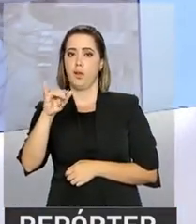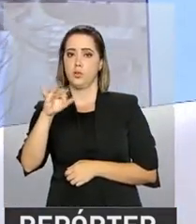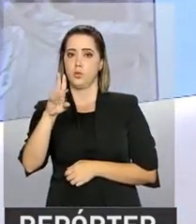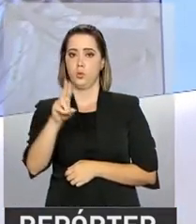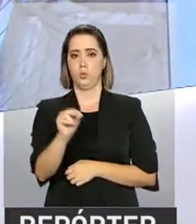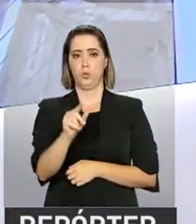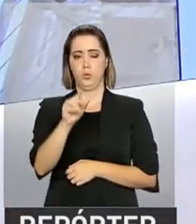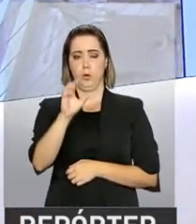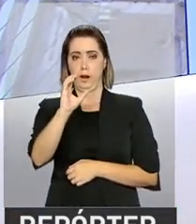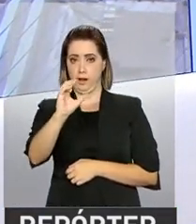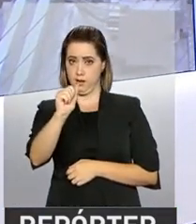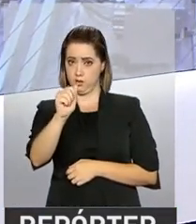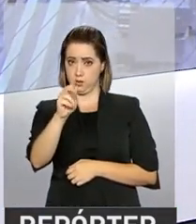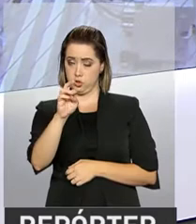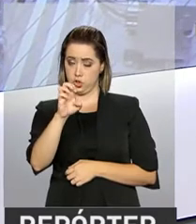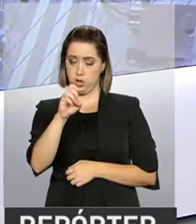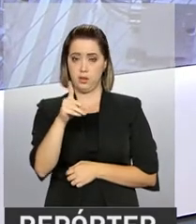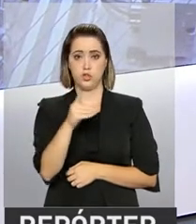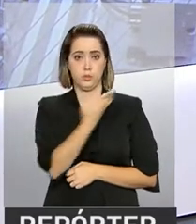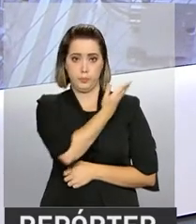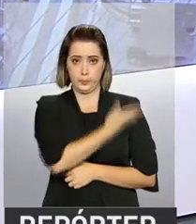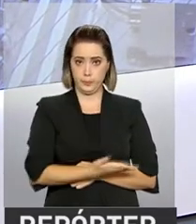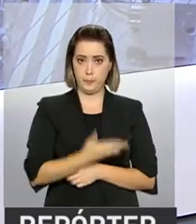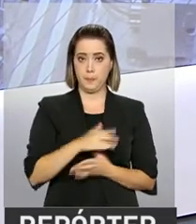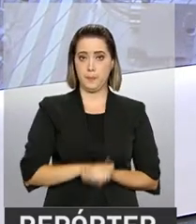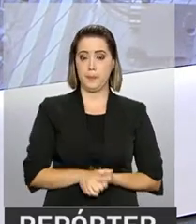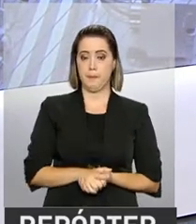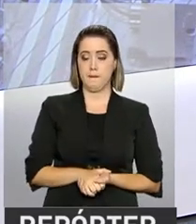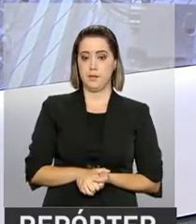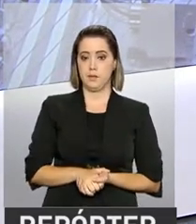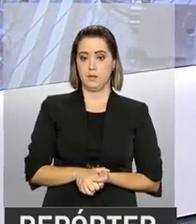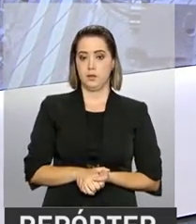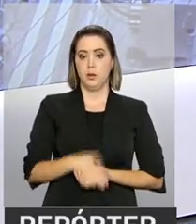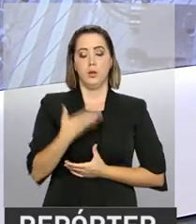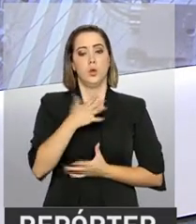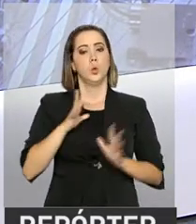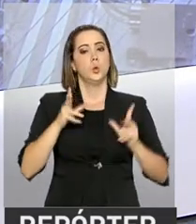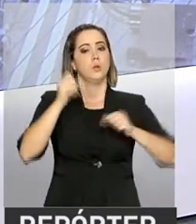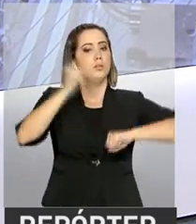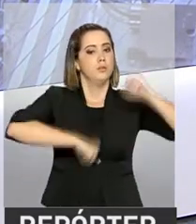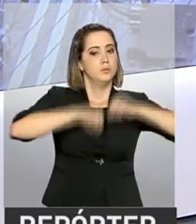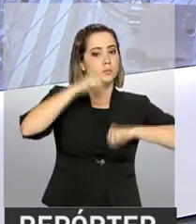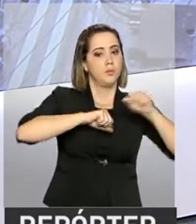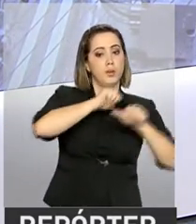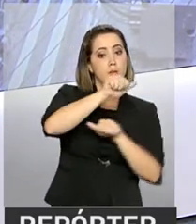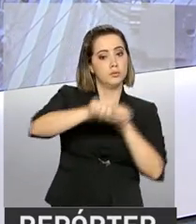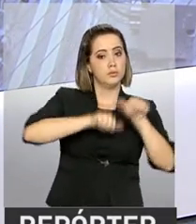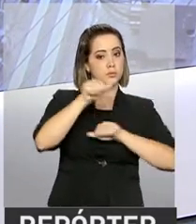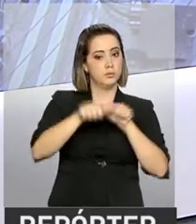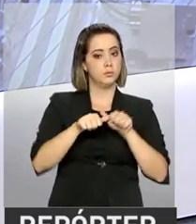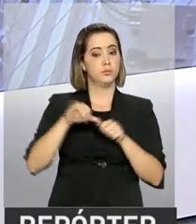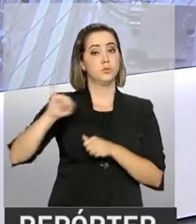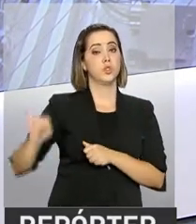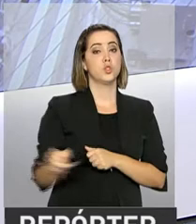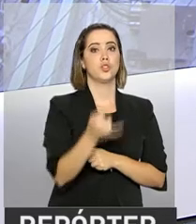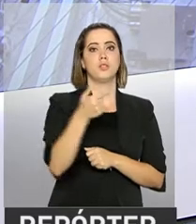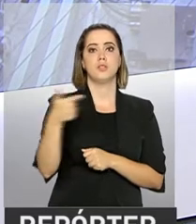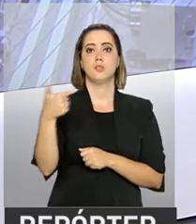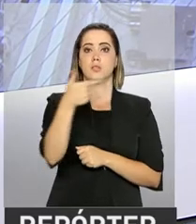ver os números aqui no telão. No total, a indústria de transformação fechou janeiro com resultado positivo de